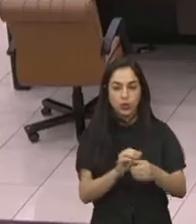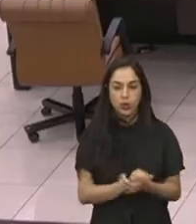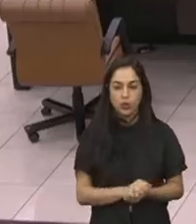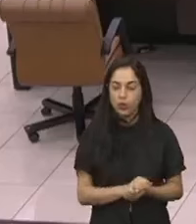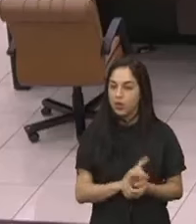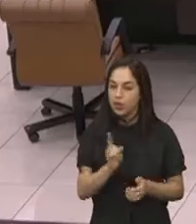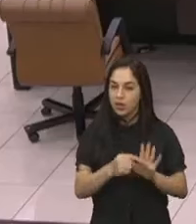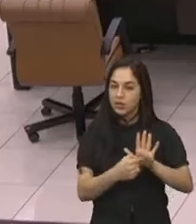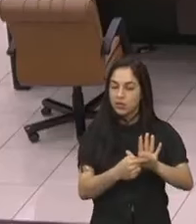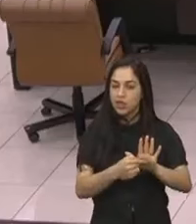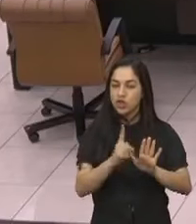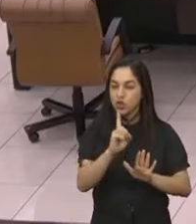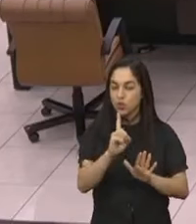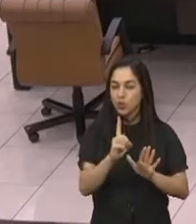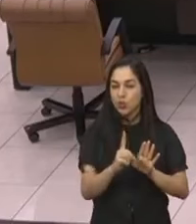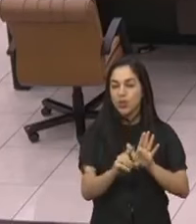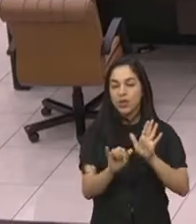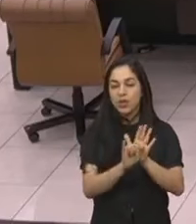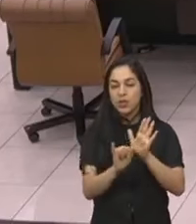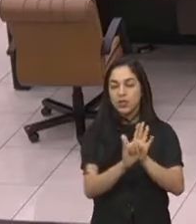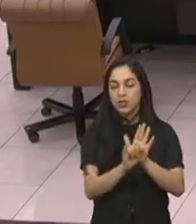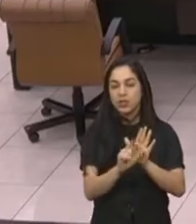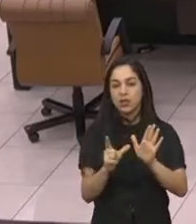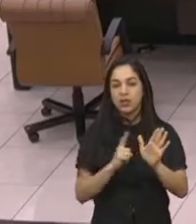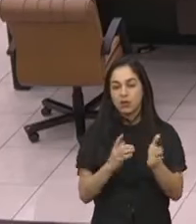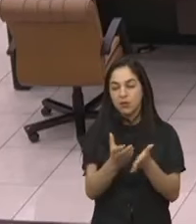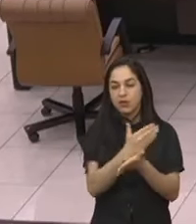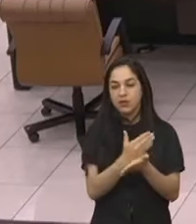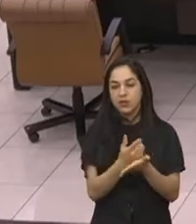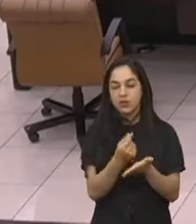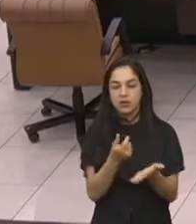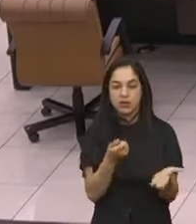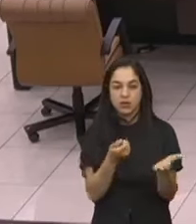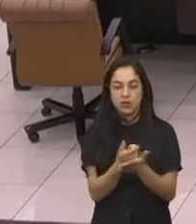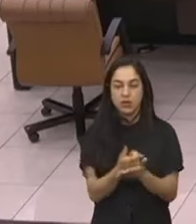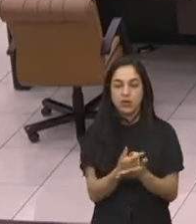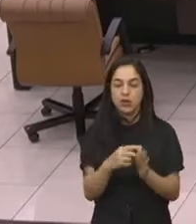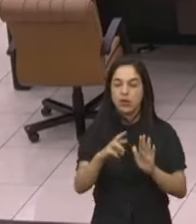de um inciso, não, presidente. Tem a previsão específica do destaque de inciso no